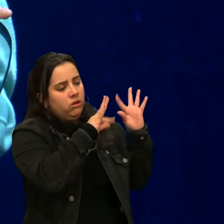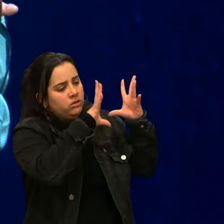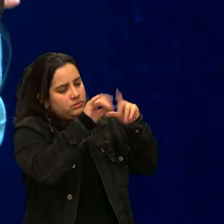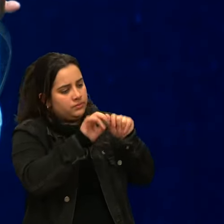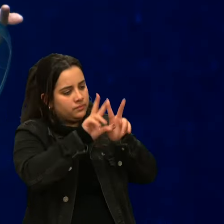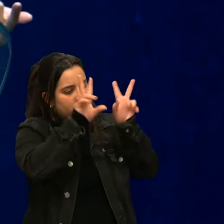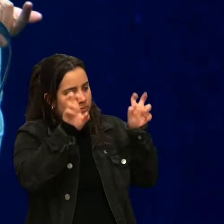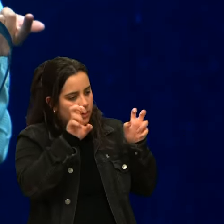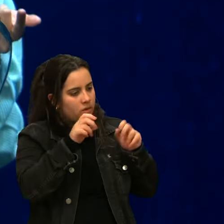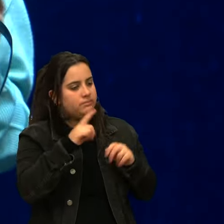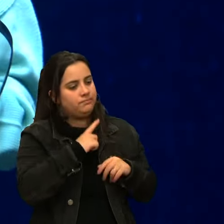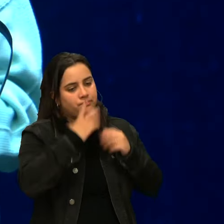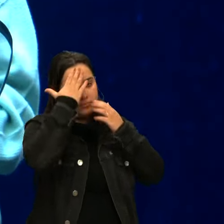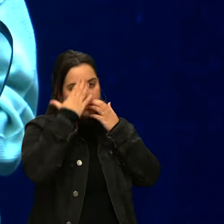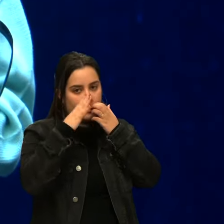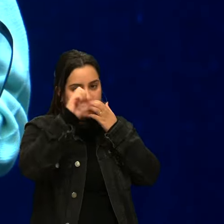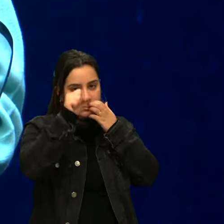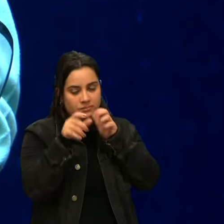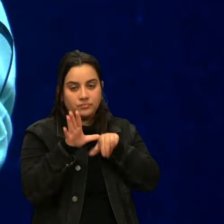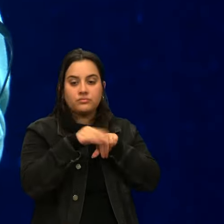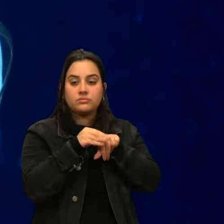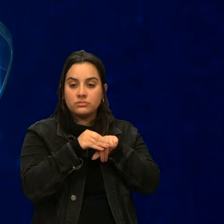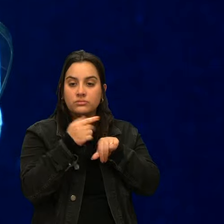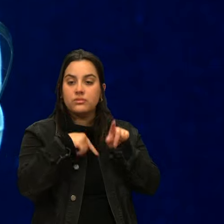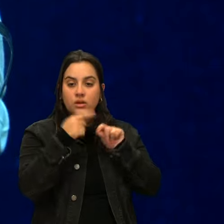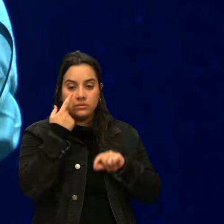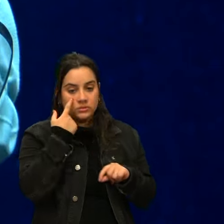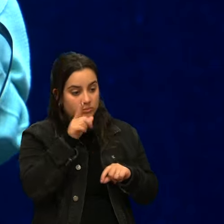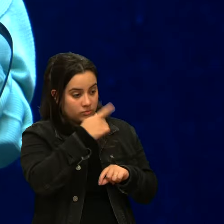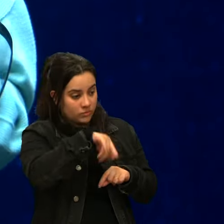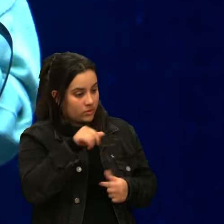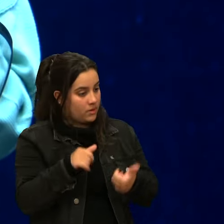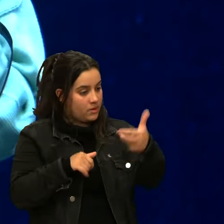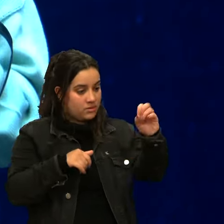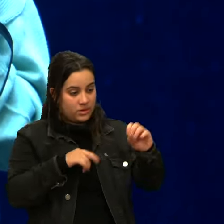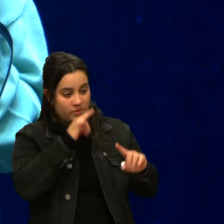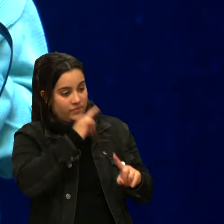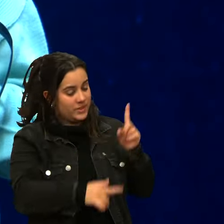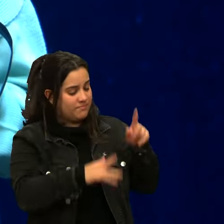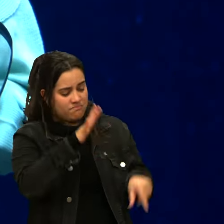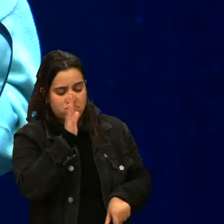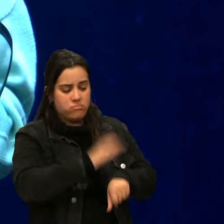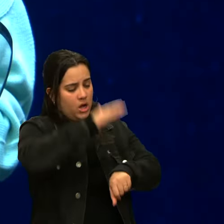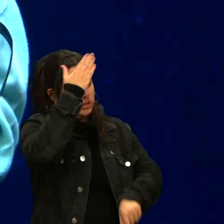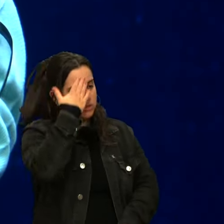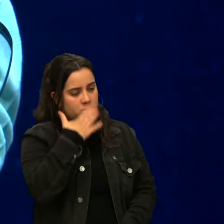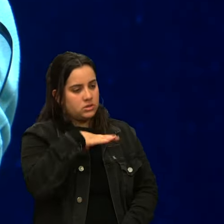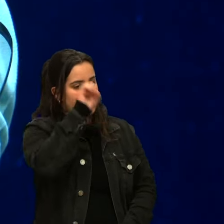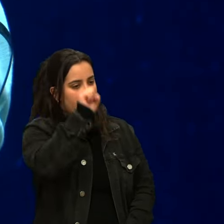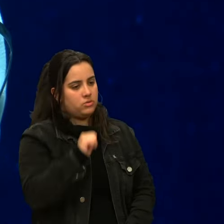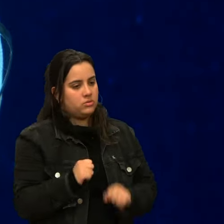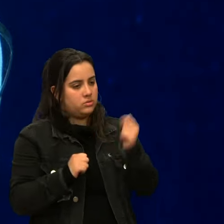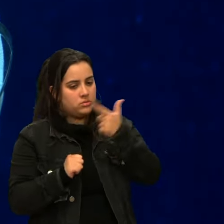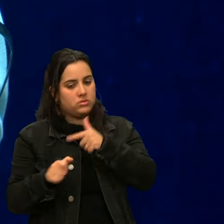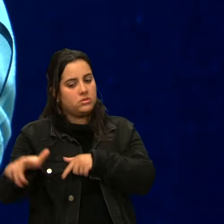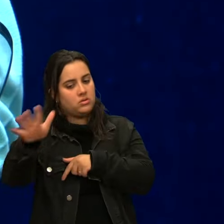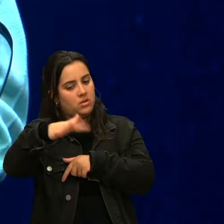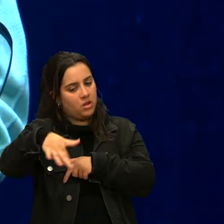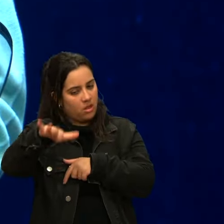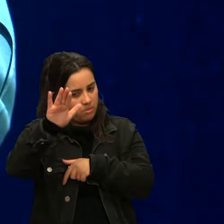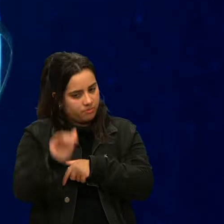quais se exigia sabedoria e conhecimento e descobriu que eram 10 vezes mais sábios do que todos os magos e encantadores de todo o seu